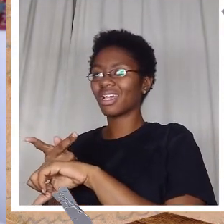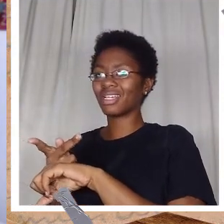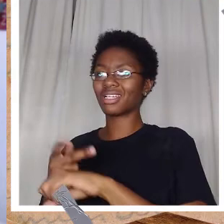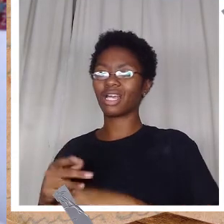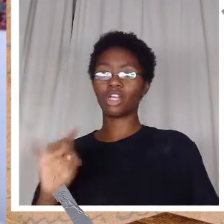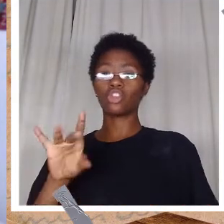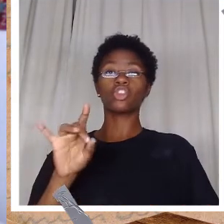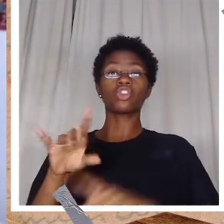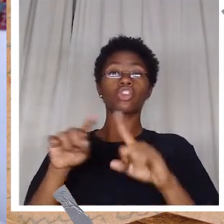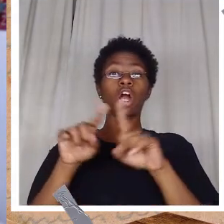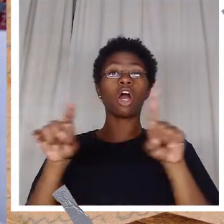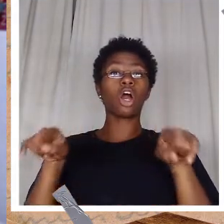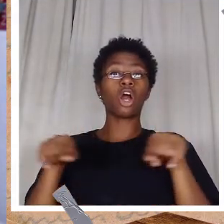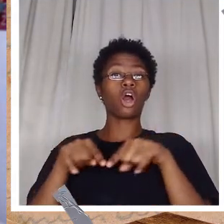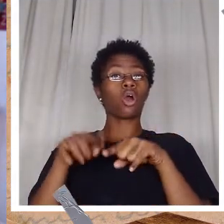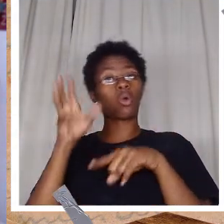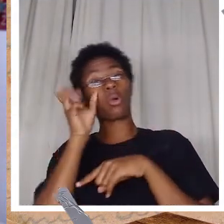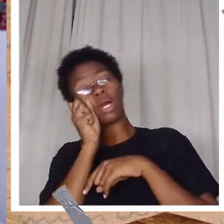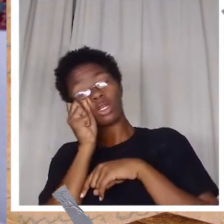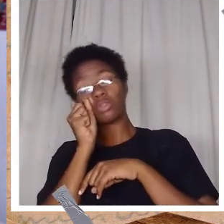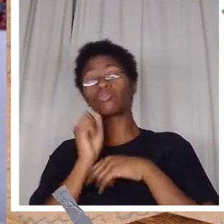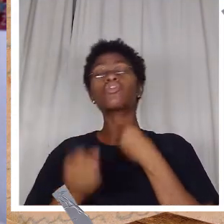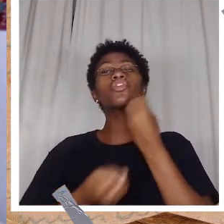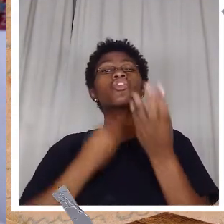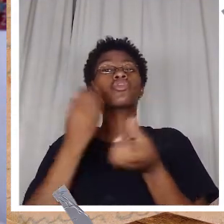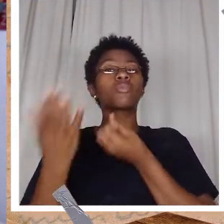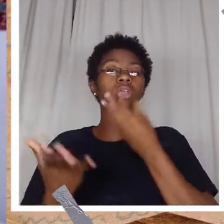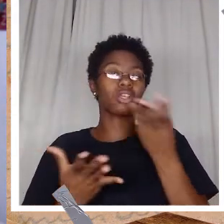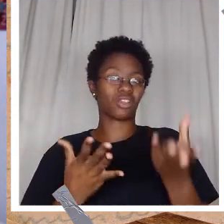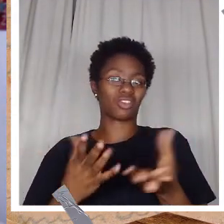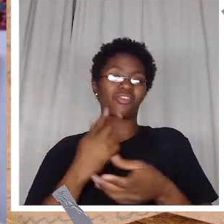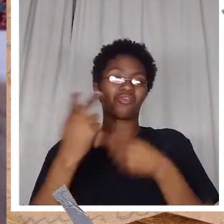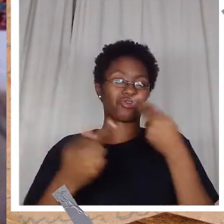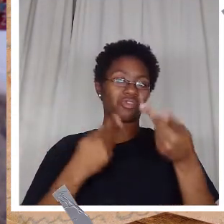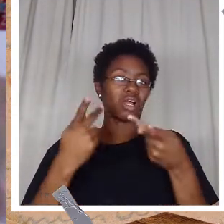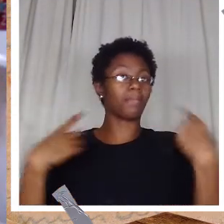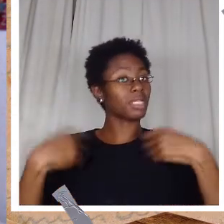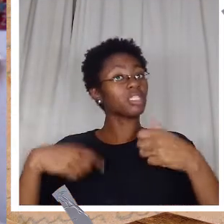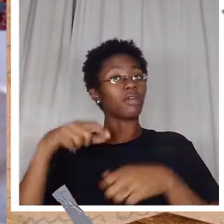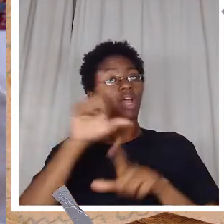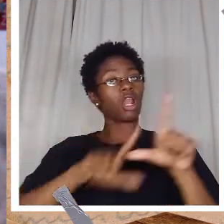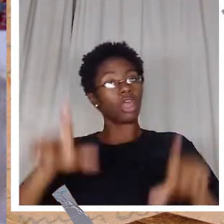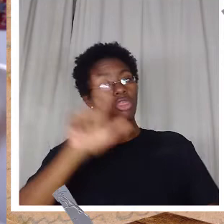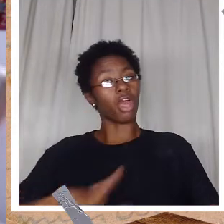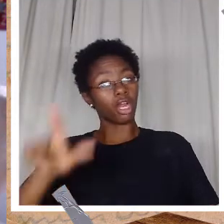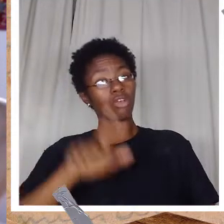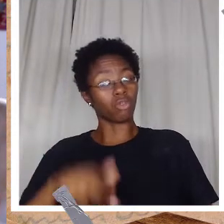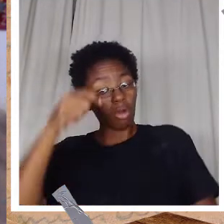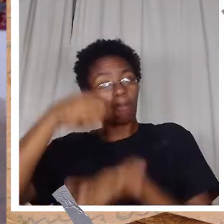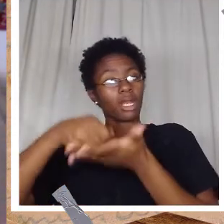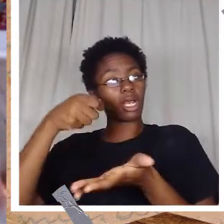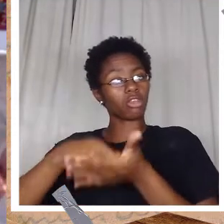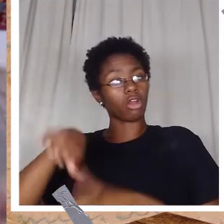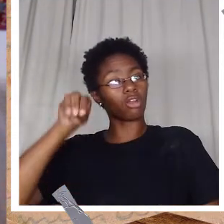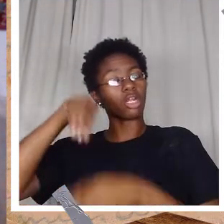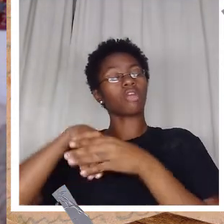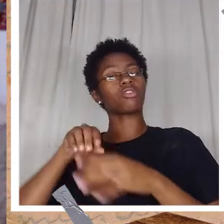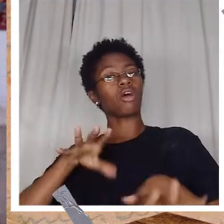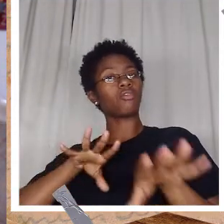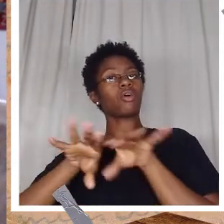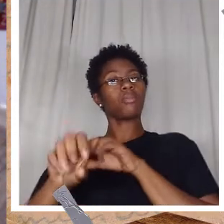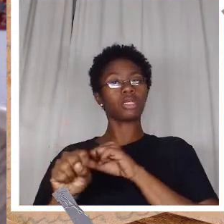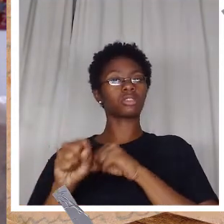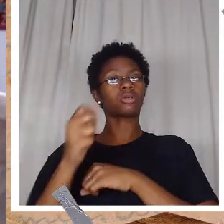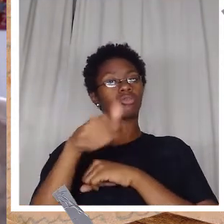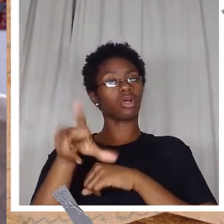de despejo, tem que estar na escola, tinha que ser literatura obrigatória na formação dos alunos, desde o